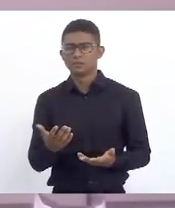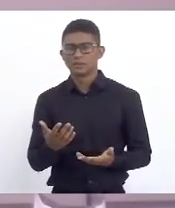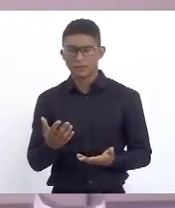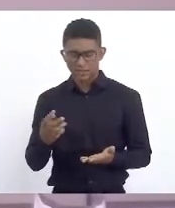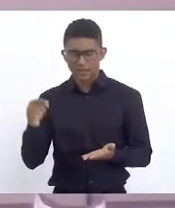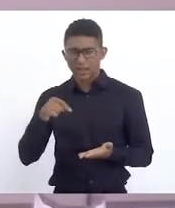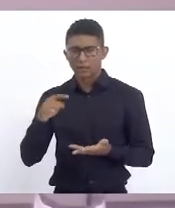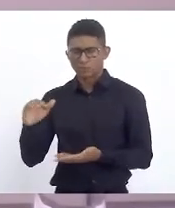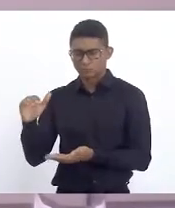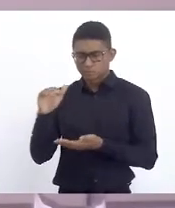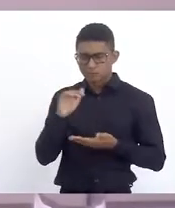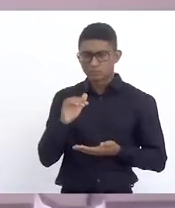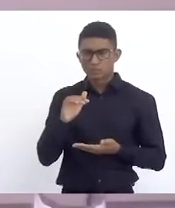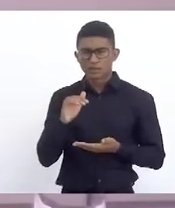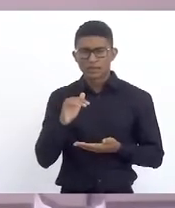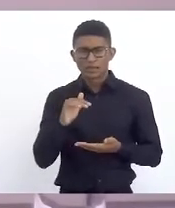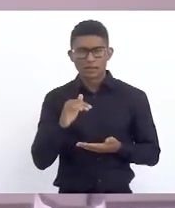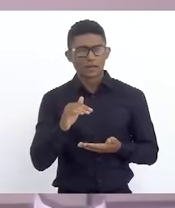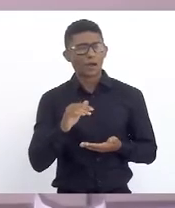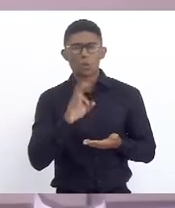o desembolso financeiro, né,